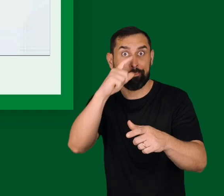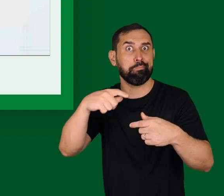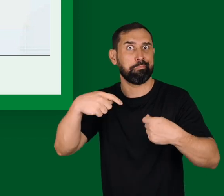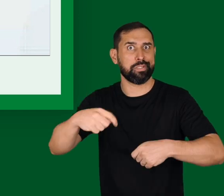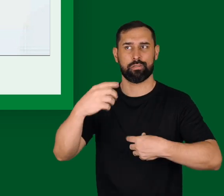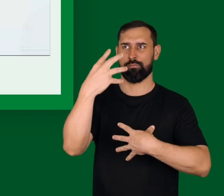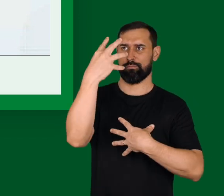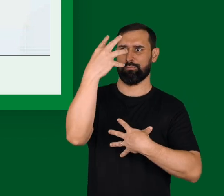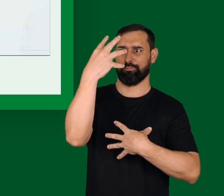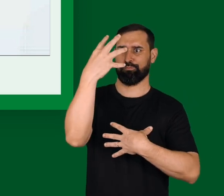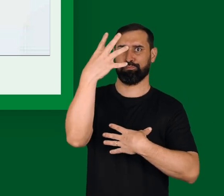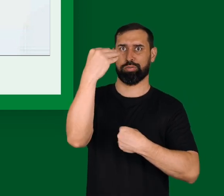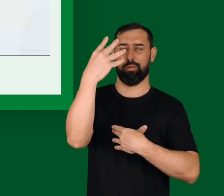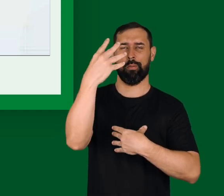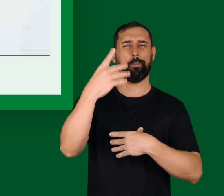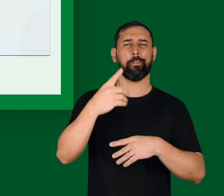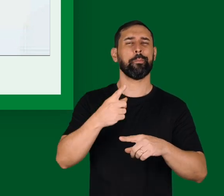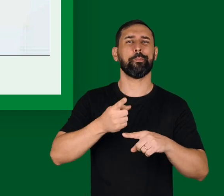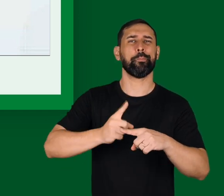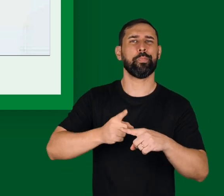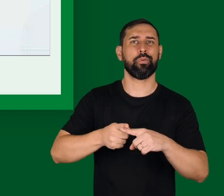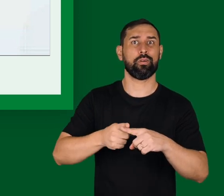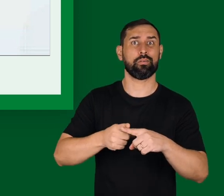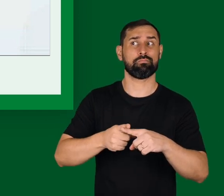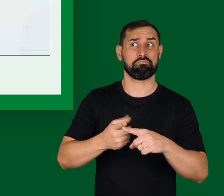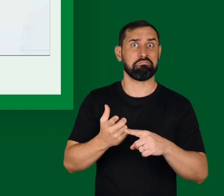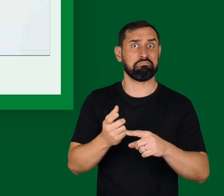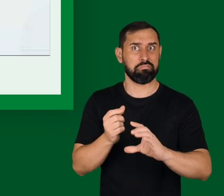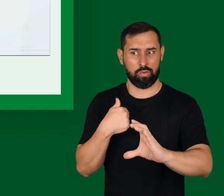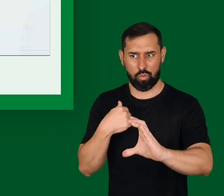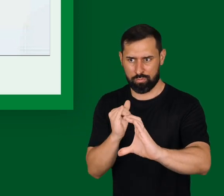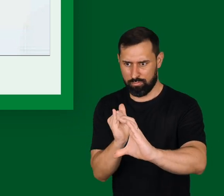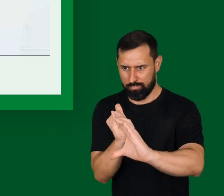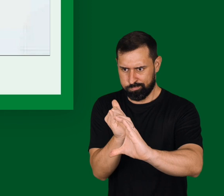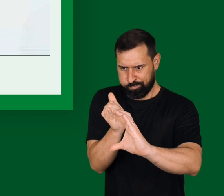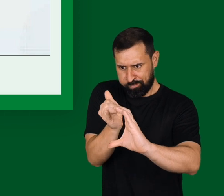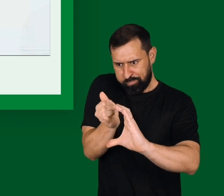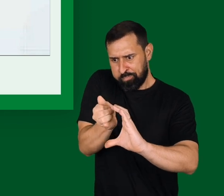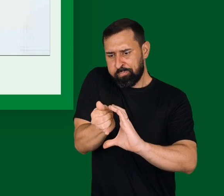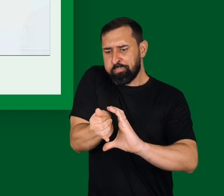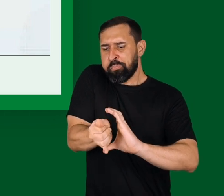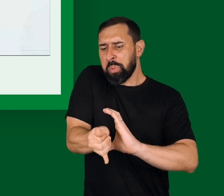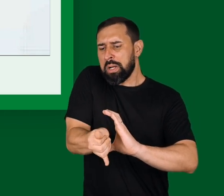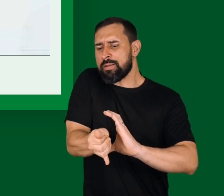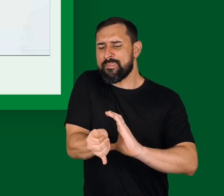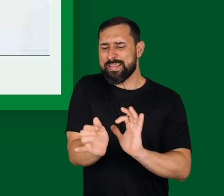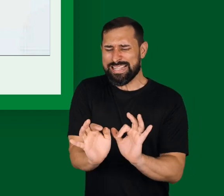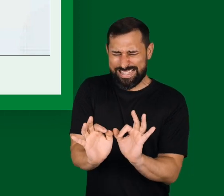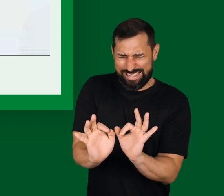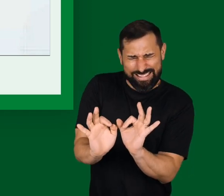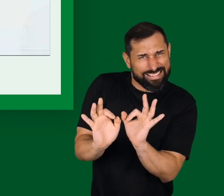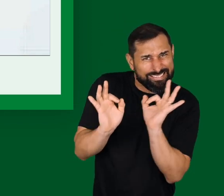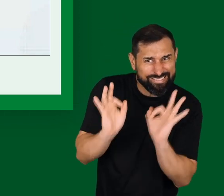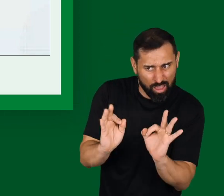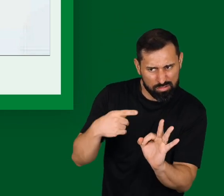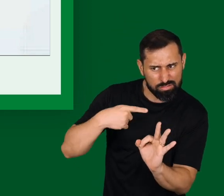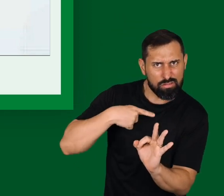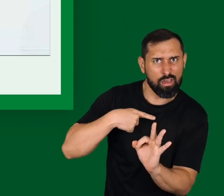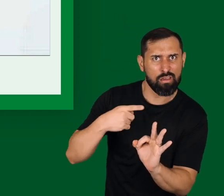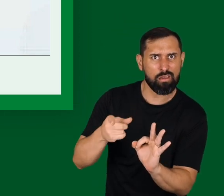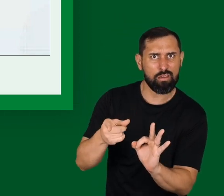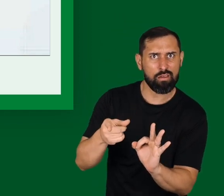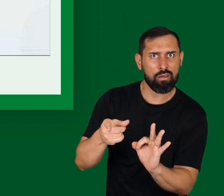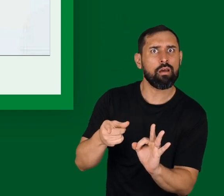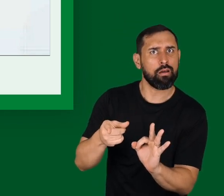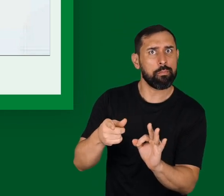numa unidade, a gente precisa de um raio-x para a gente garantir, né, que aquele tubo está na